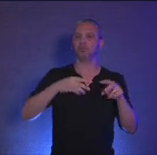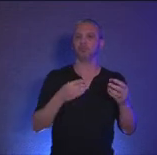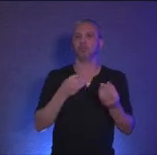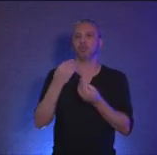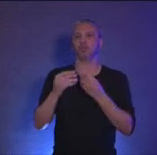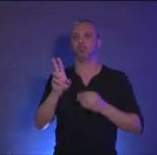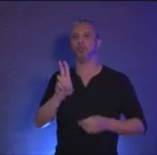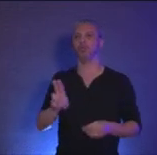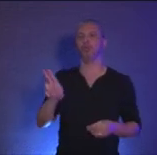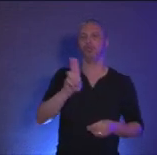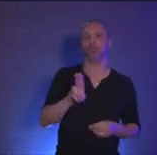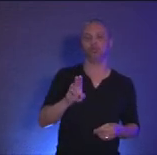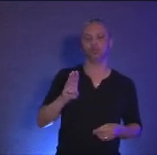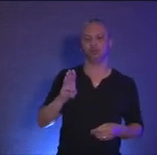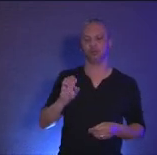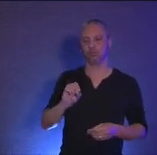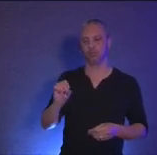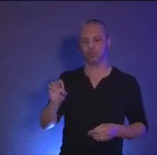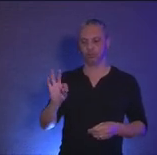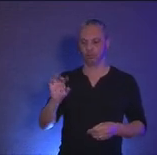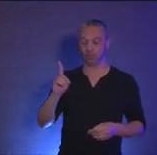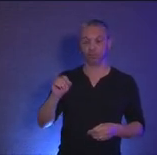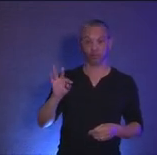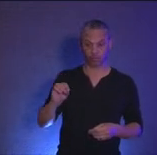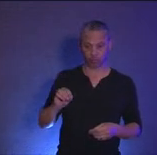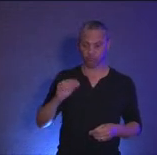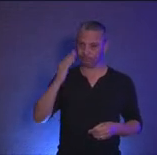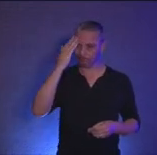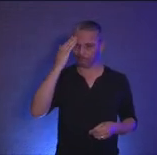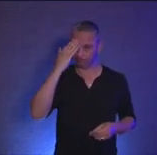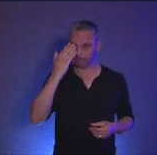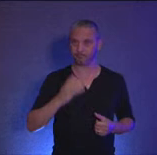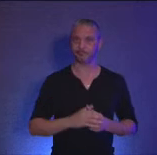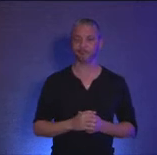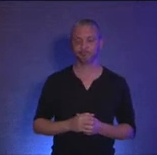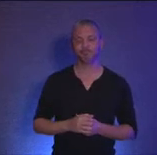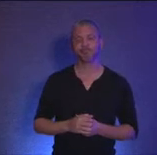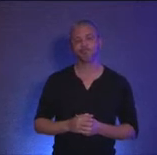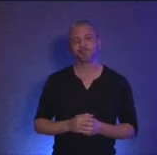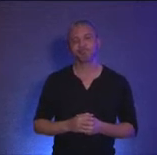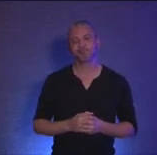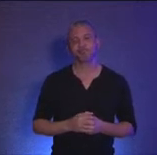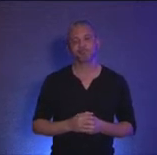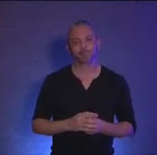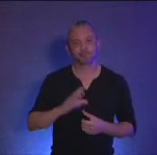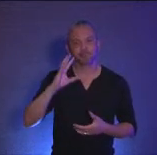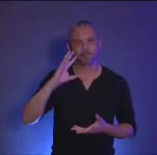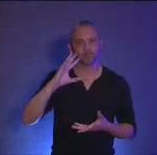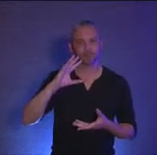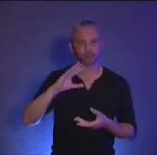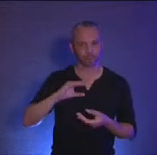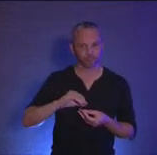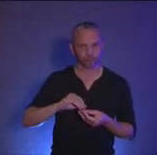gente vai usar o Bot Ponto passado esse período eleitoral. E só para